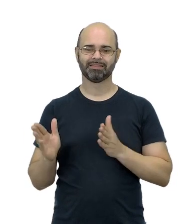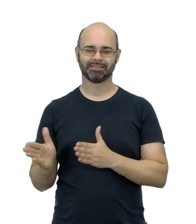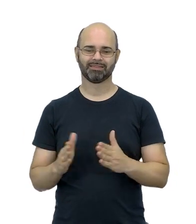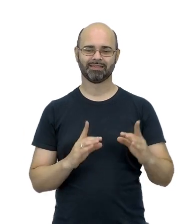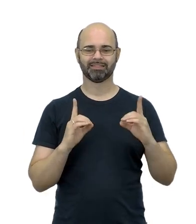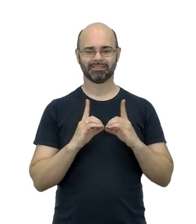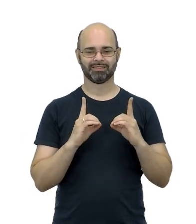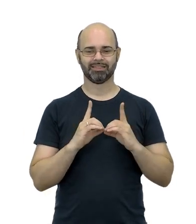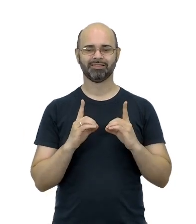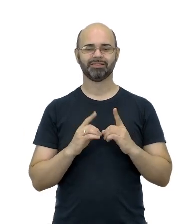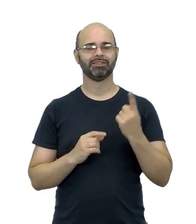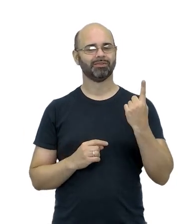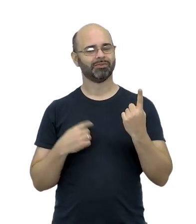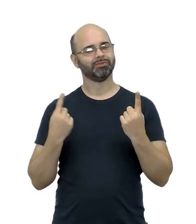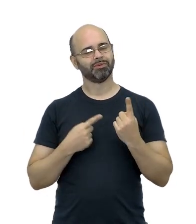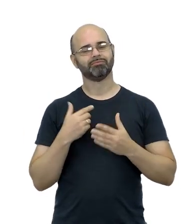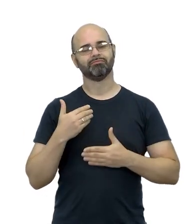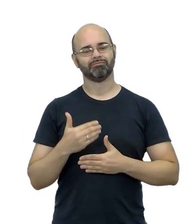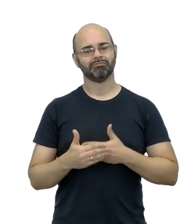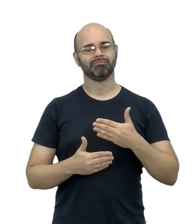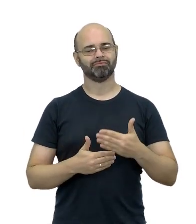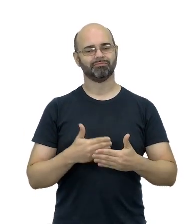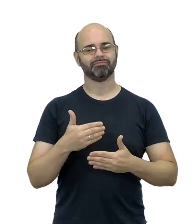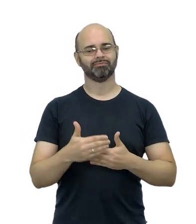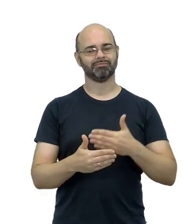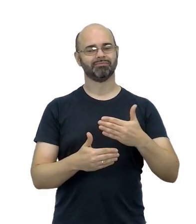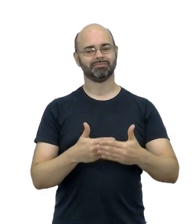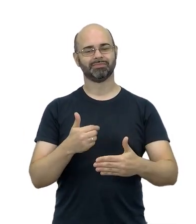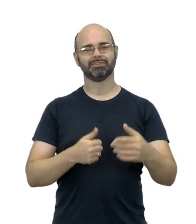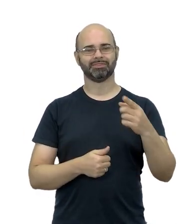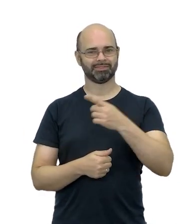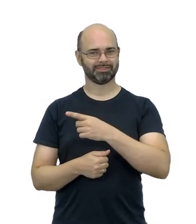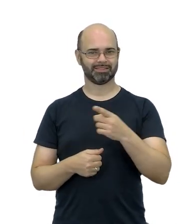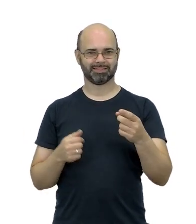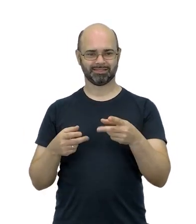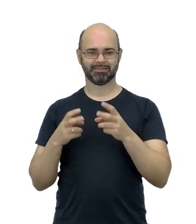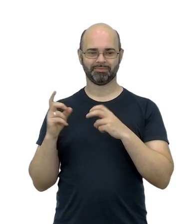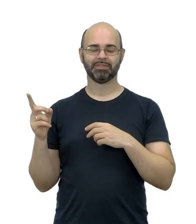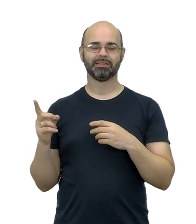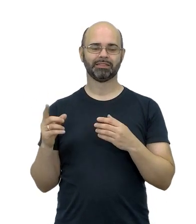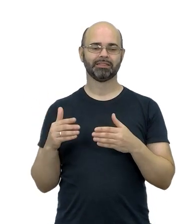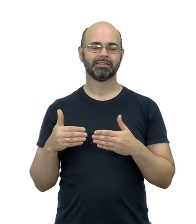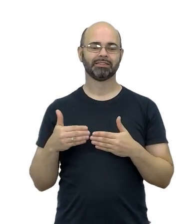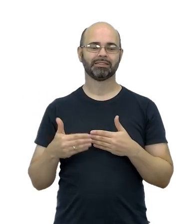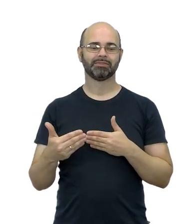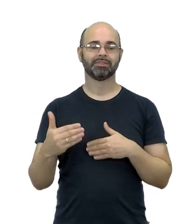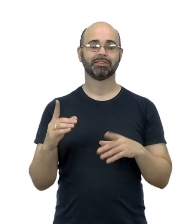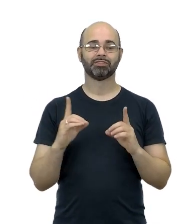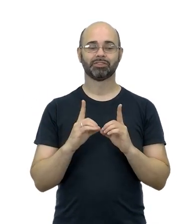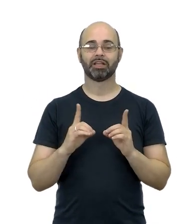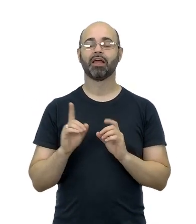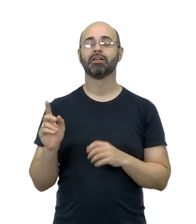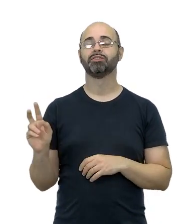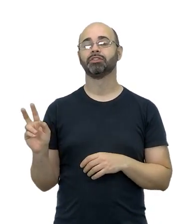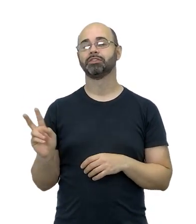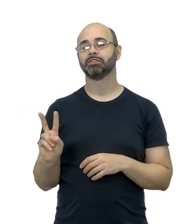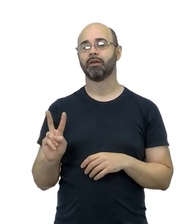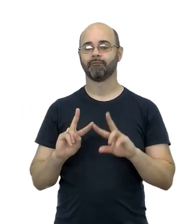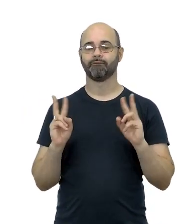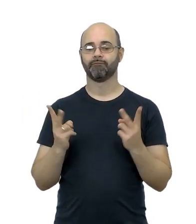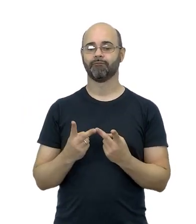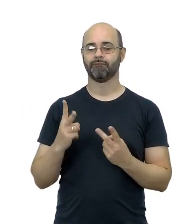vocês percebem que a gente vai caminhando aí, vai para a sequência caminhamos pelas sequências didáticas, pelos volumes, por se tratar